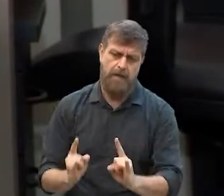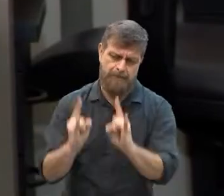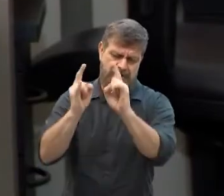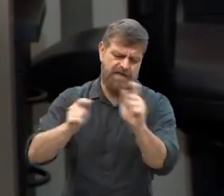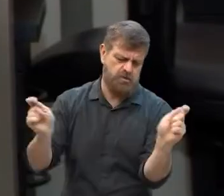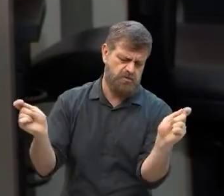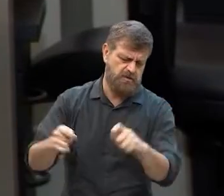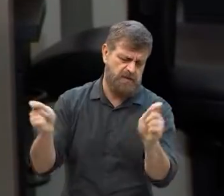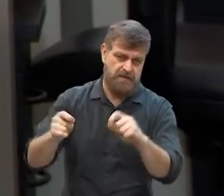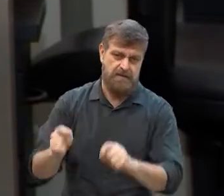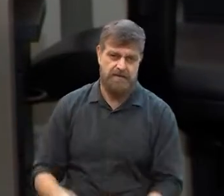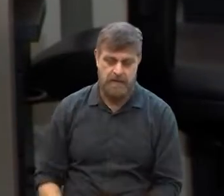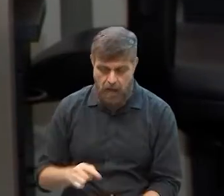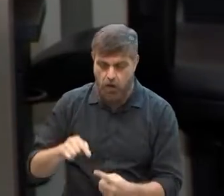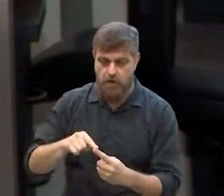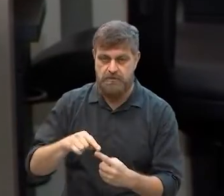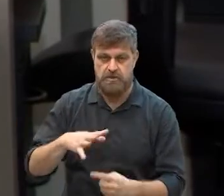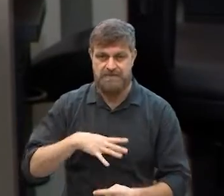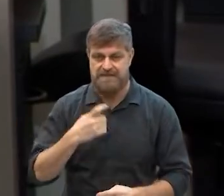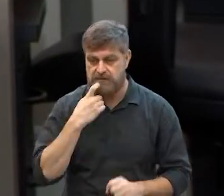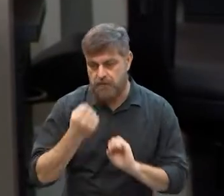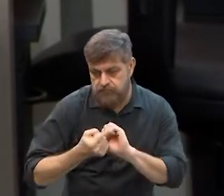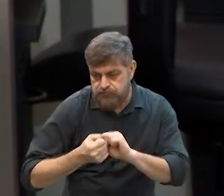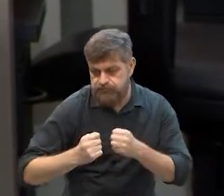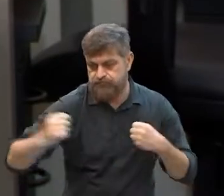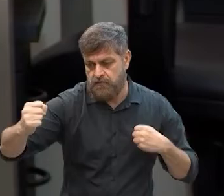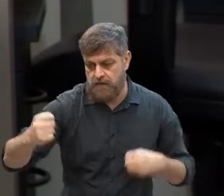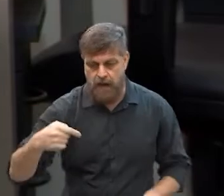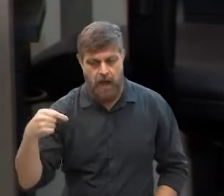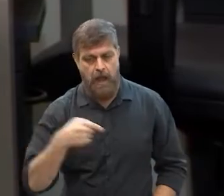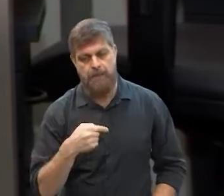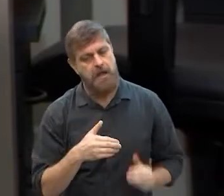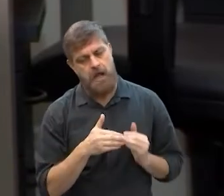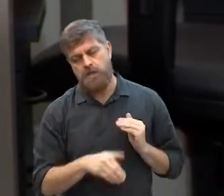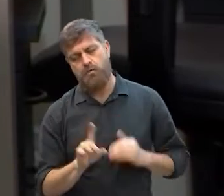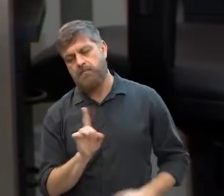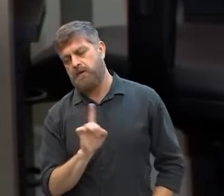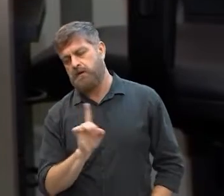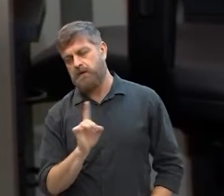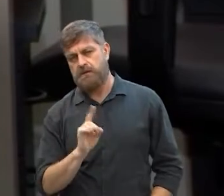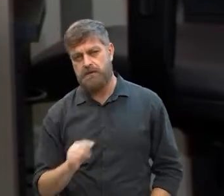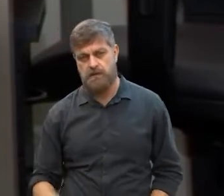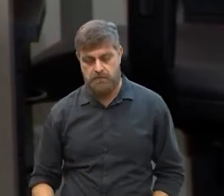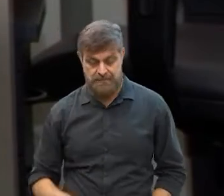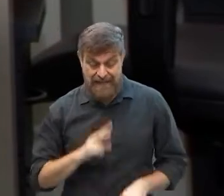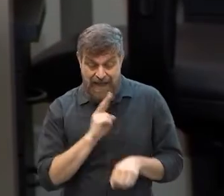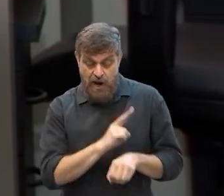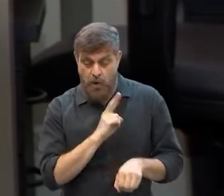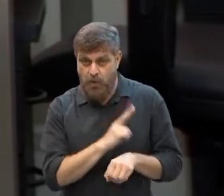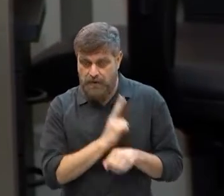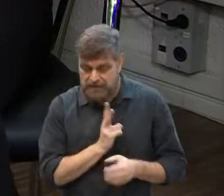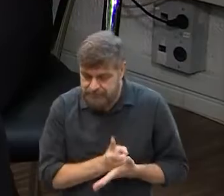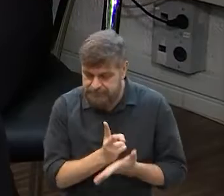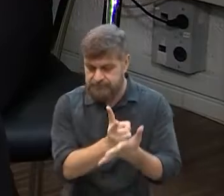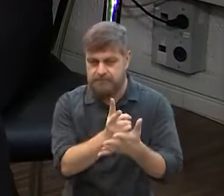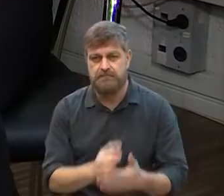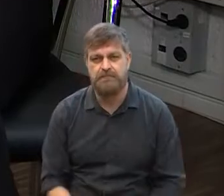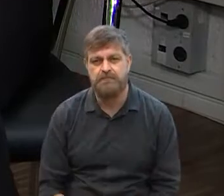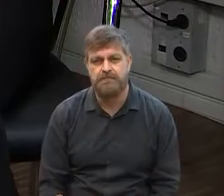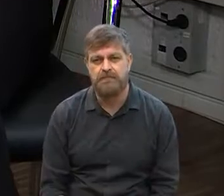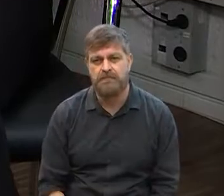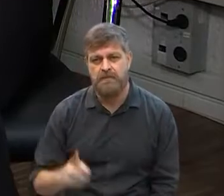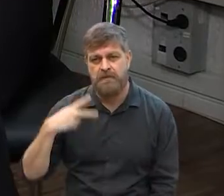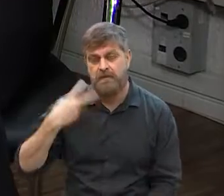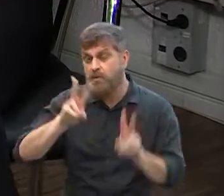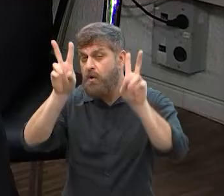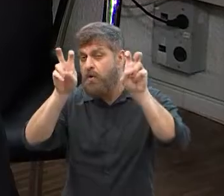utilizados para o crescimento da cidade do ponto de vista imobiliário e não aquele que tem que ser preservado para a cidade. Vereador,